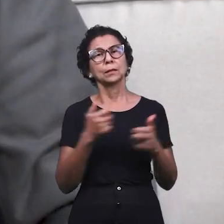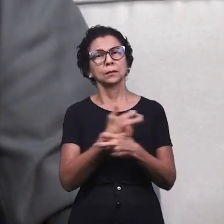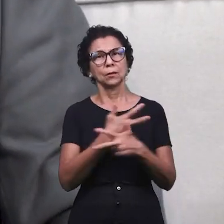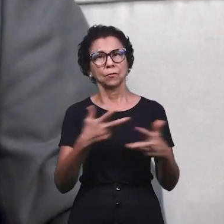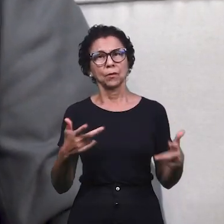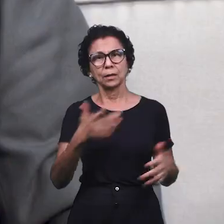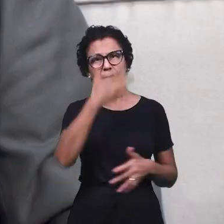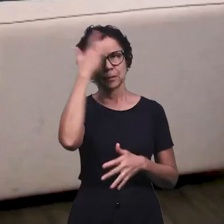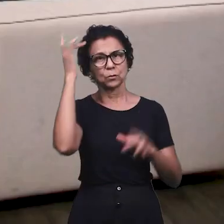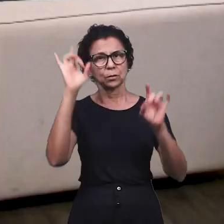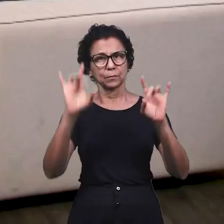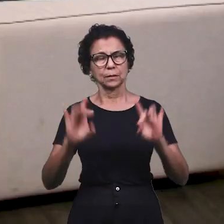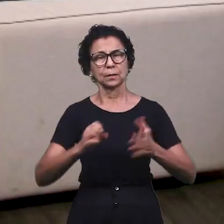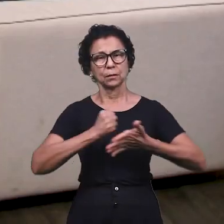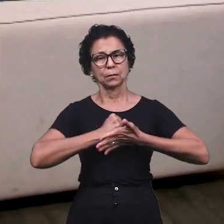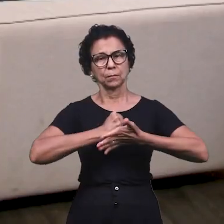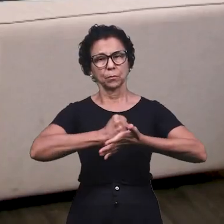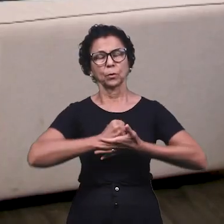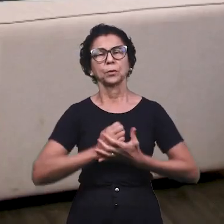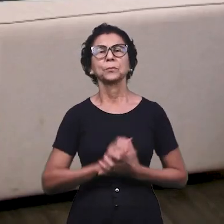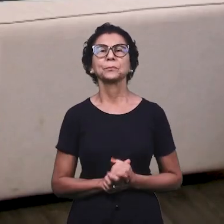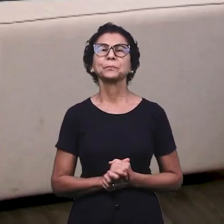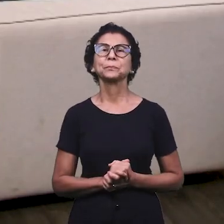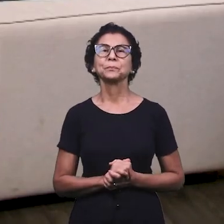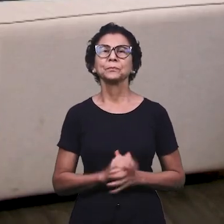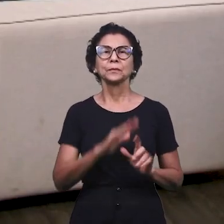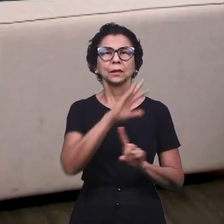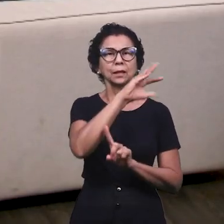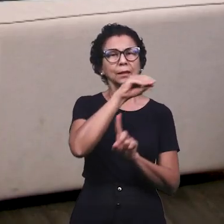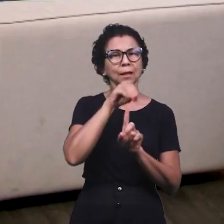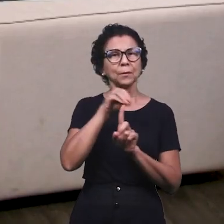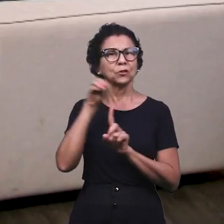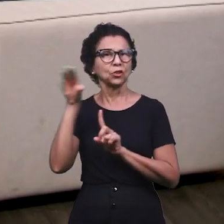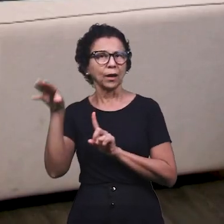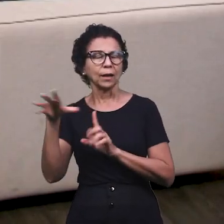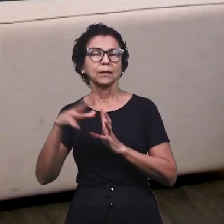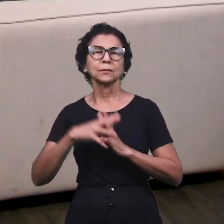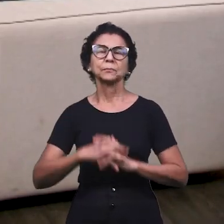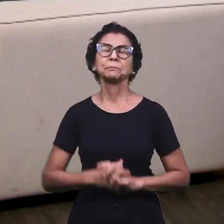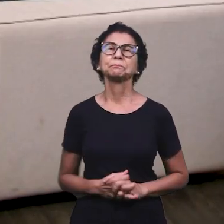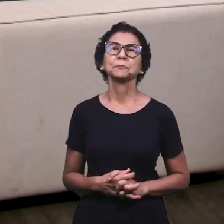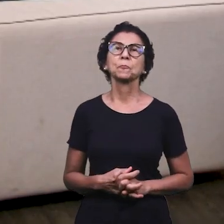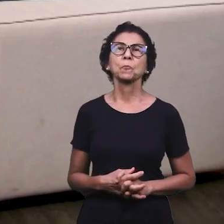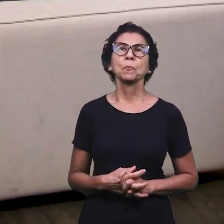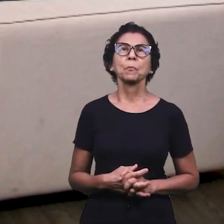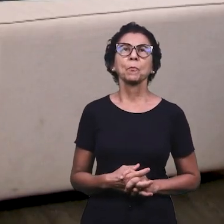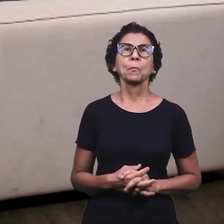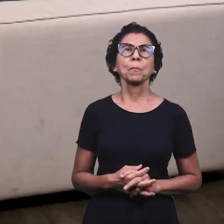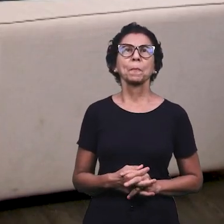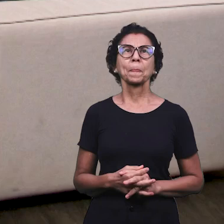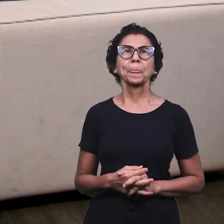que fazem esse auxílio. Esse suporte, né? Aníbal, o que o Daniel falou, na sua pergunta, falou assim,